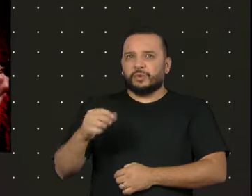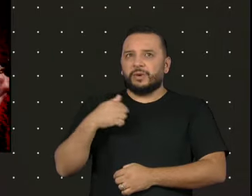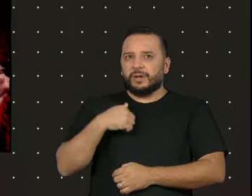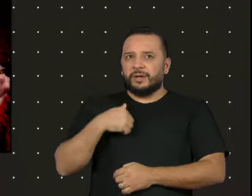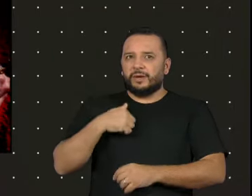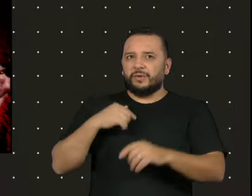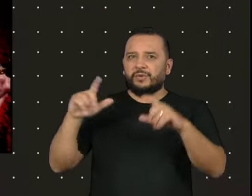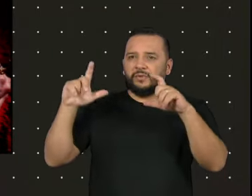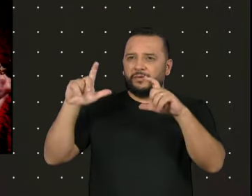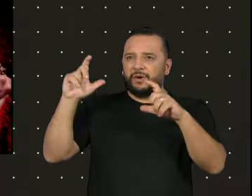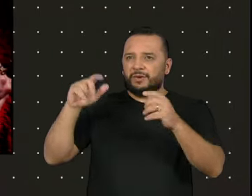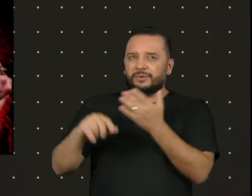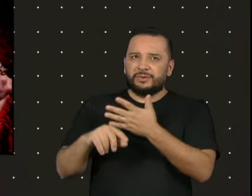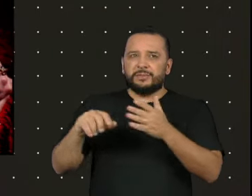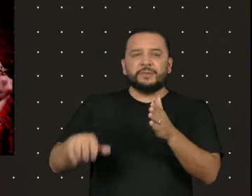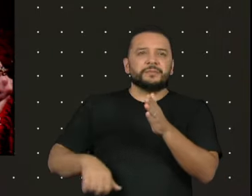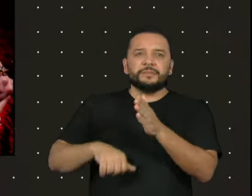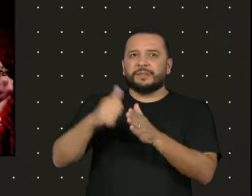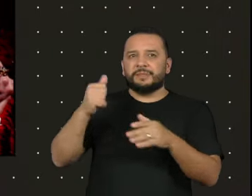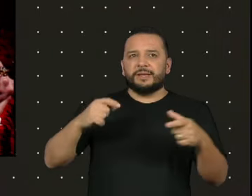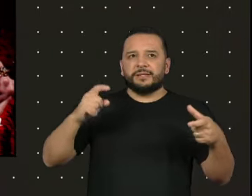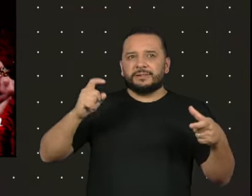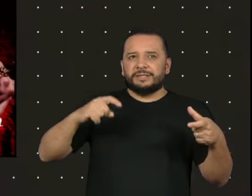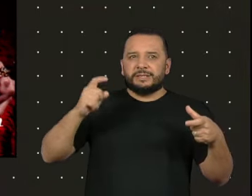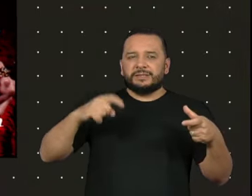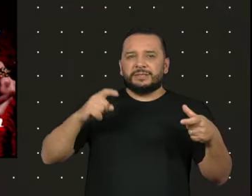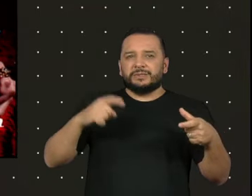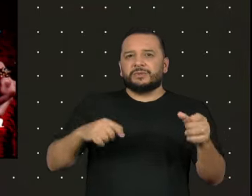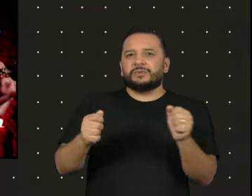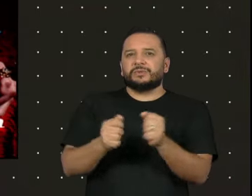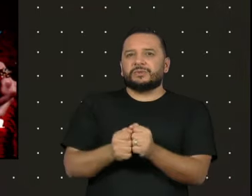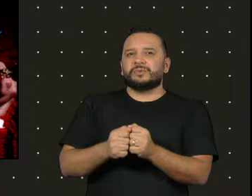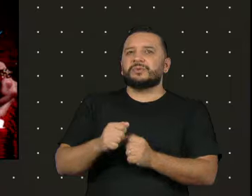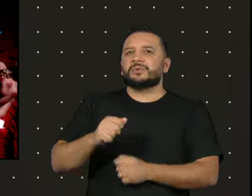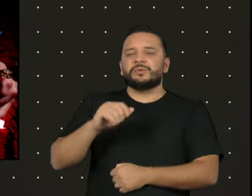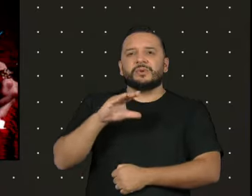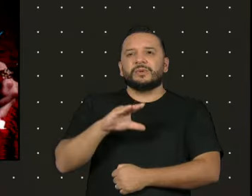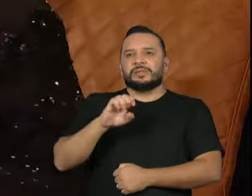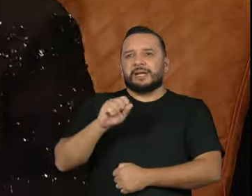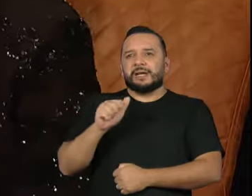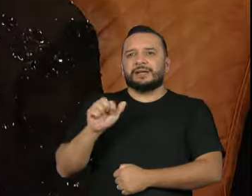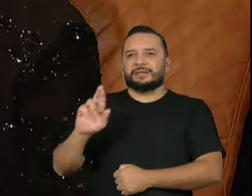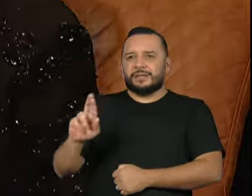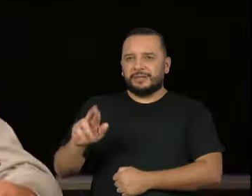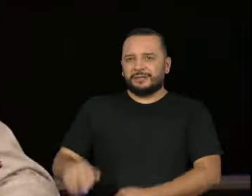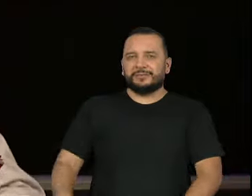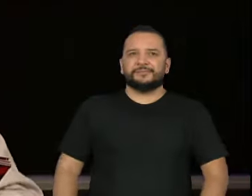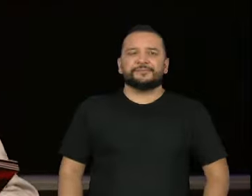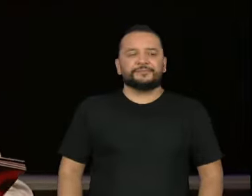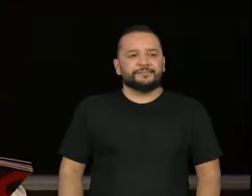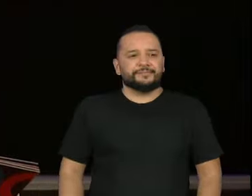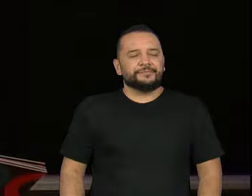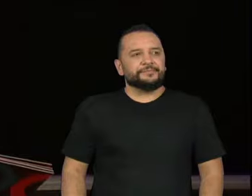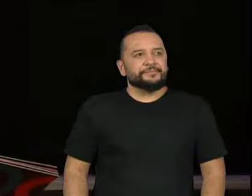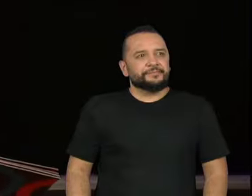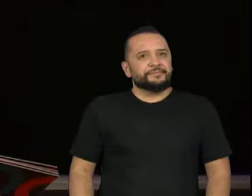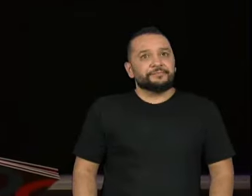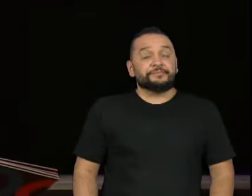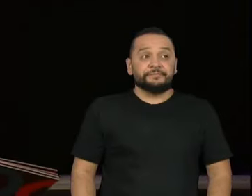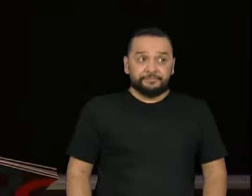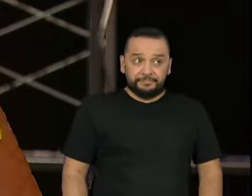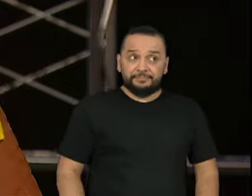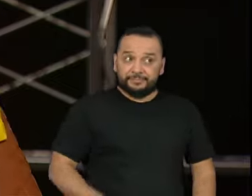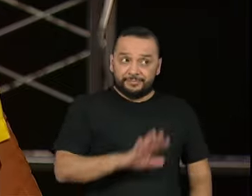foto. Foi meu primeiro disco com o César. Claudete, a dona da bossa, que foi o nome que ele deu. Agora, vamos tocar